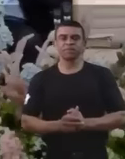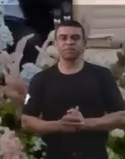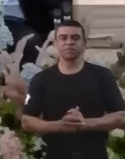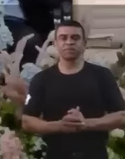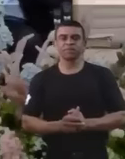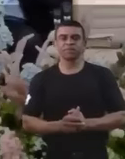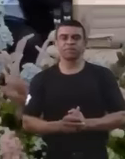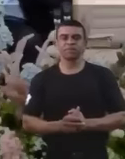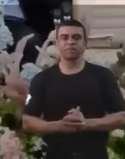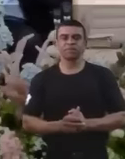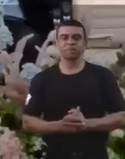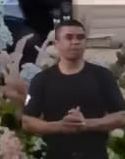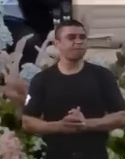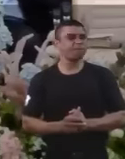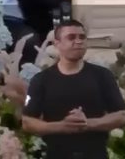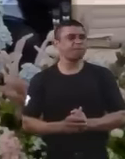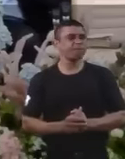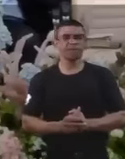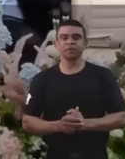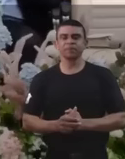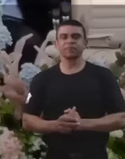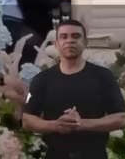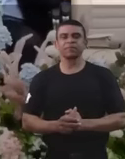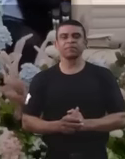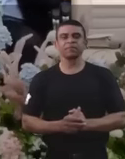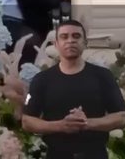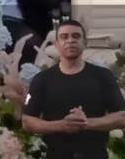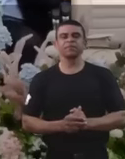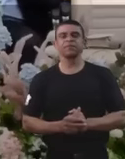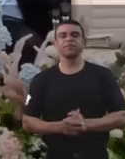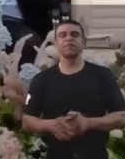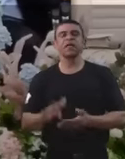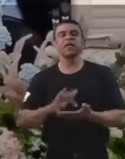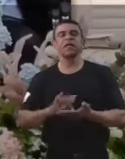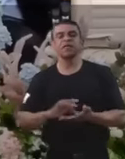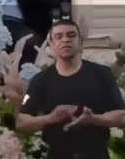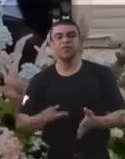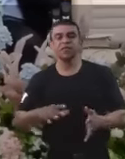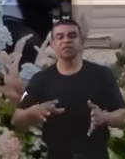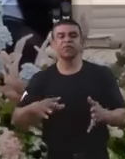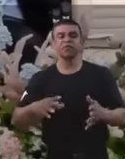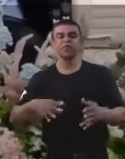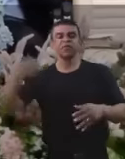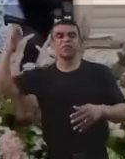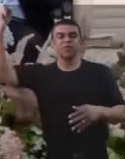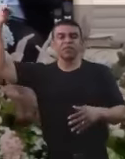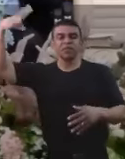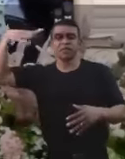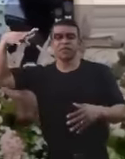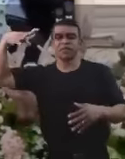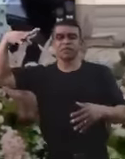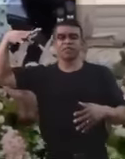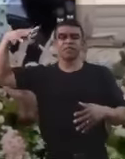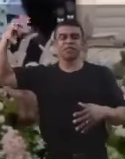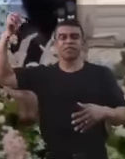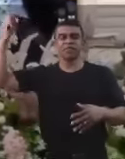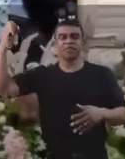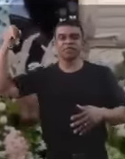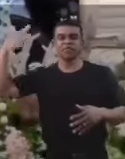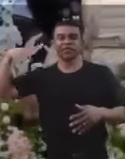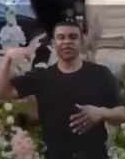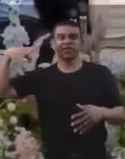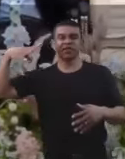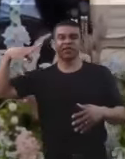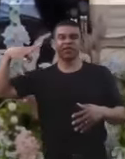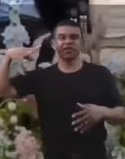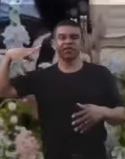Agora, inimigos da graça criam, cavam abismos ao invés de